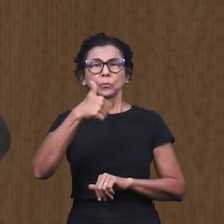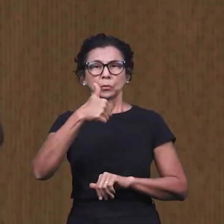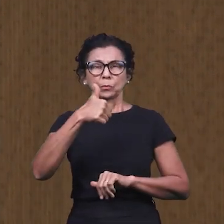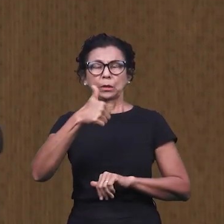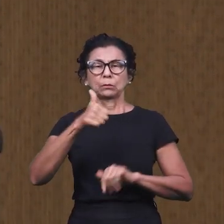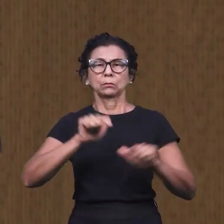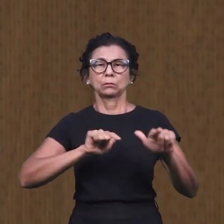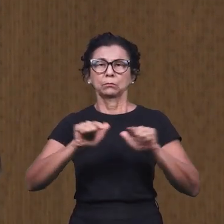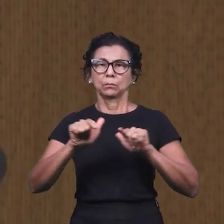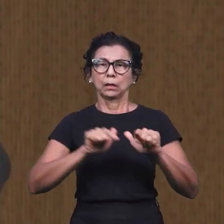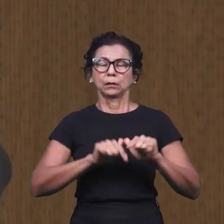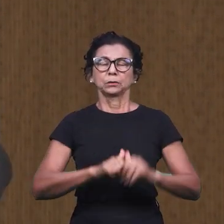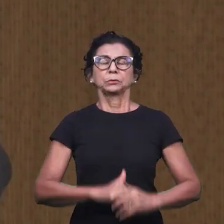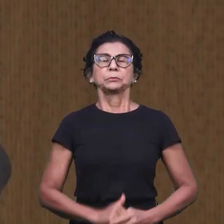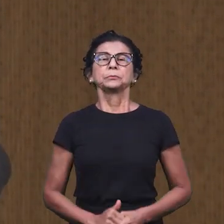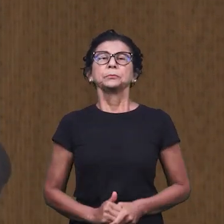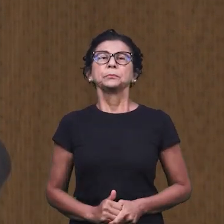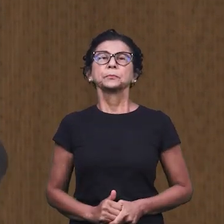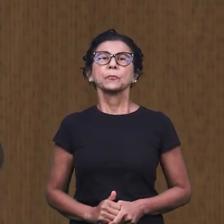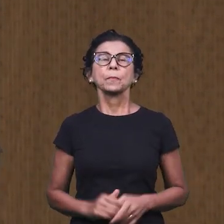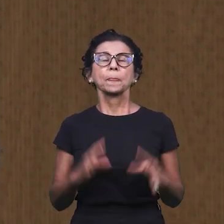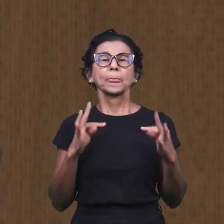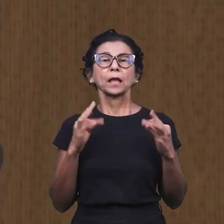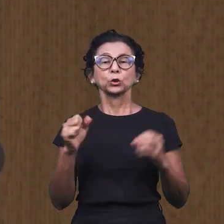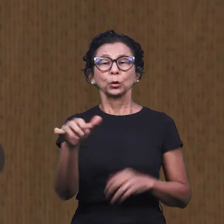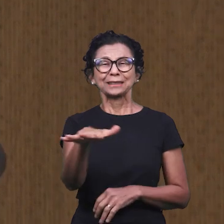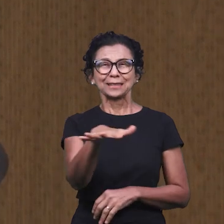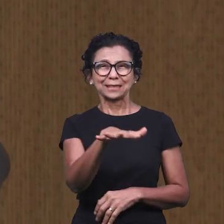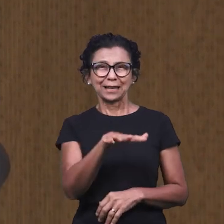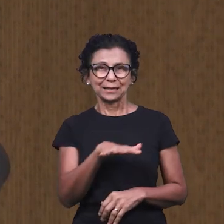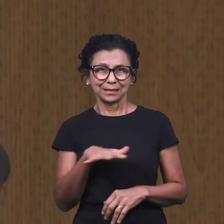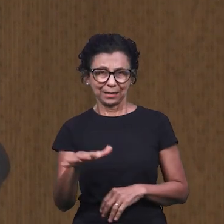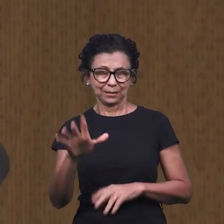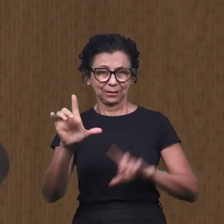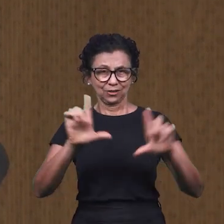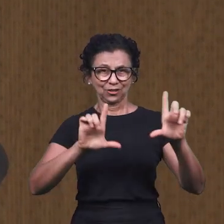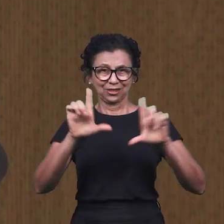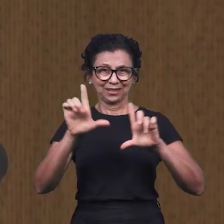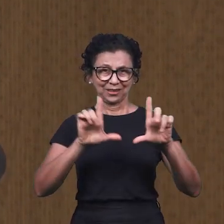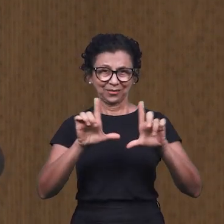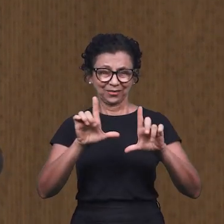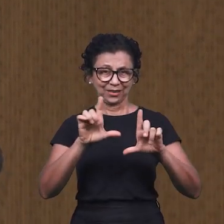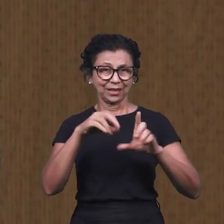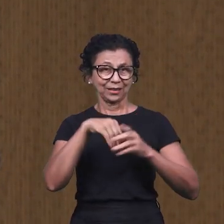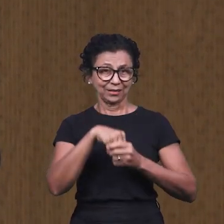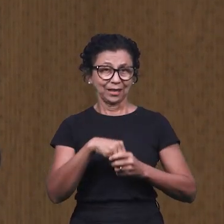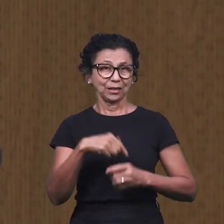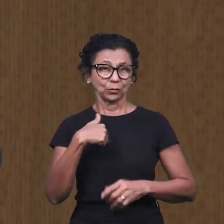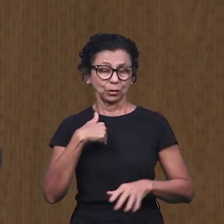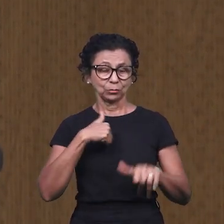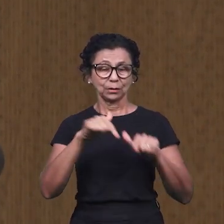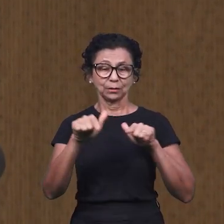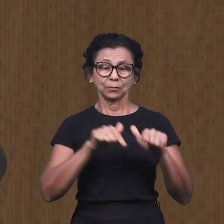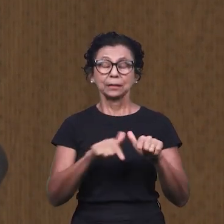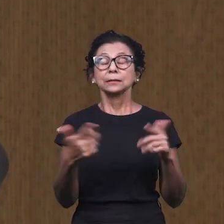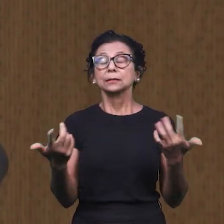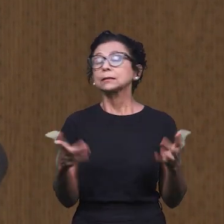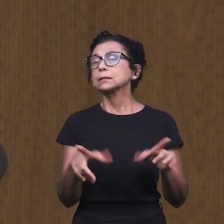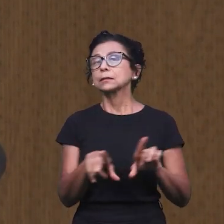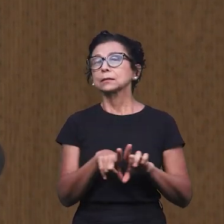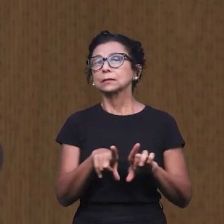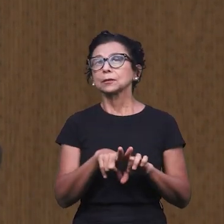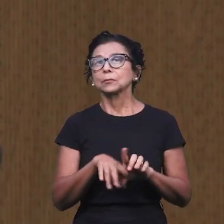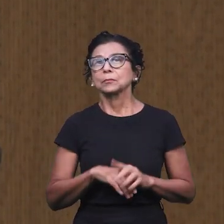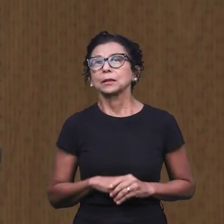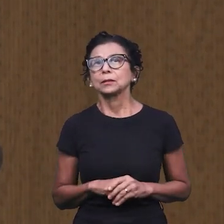Então, todas as áreas de televisão, como o pastor Fernando falou, eu atuei. Inclusive,